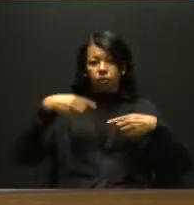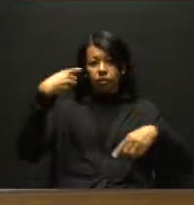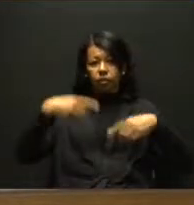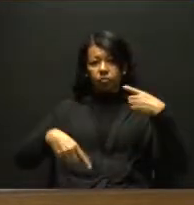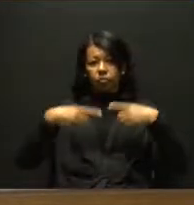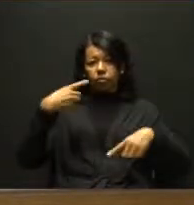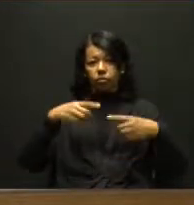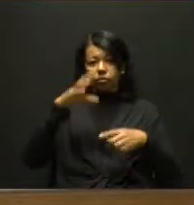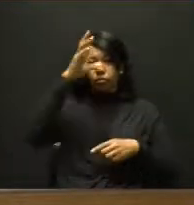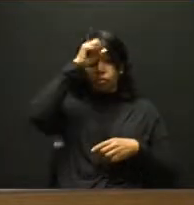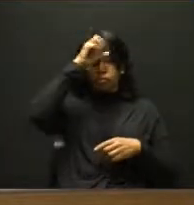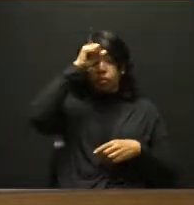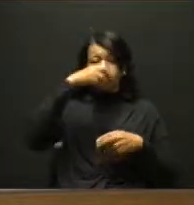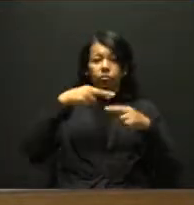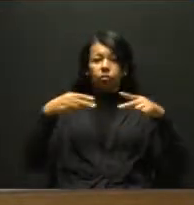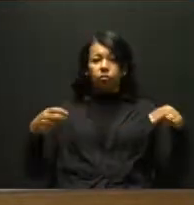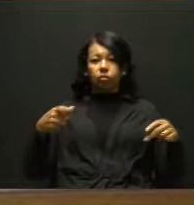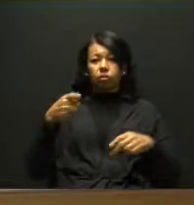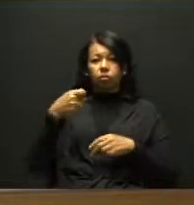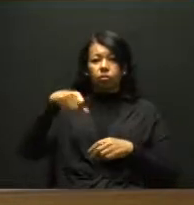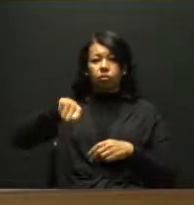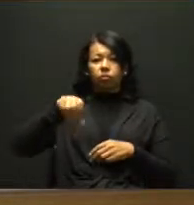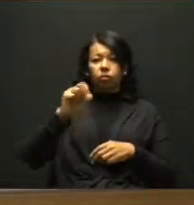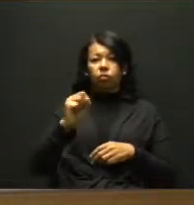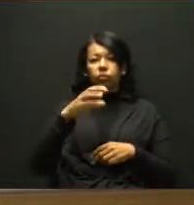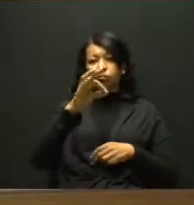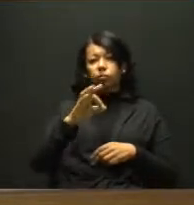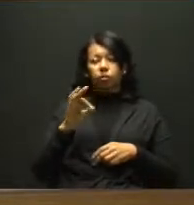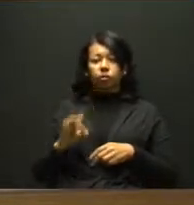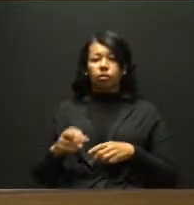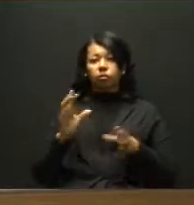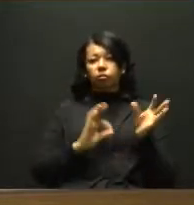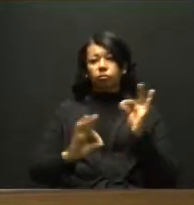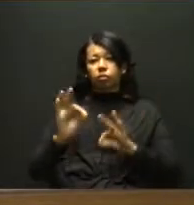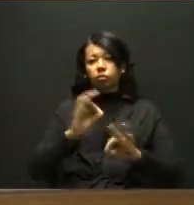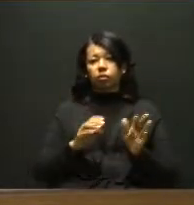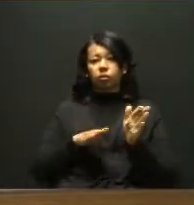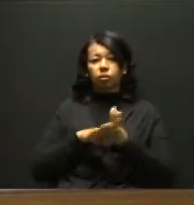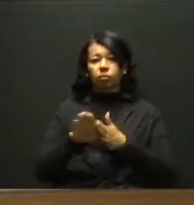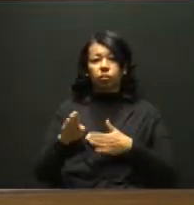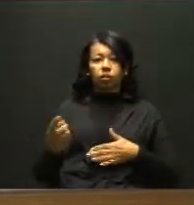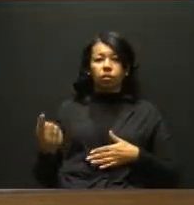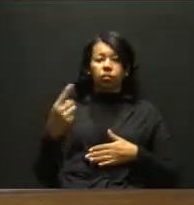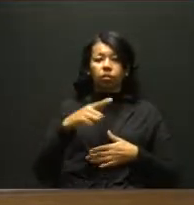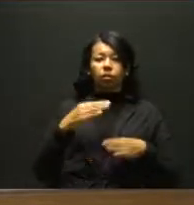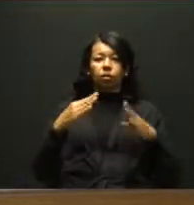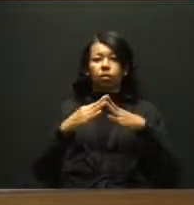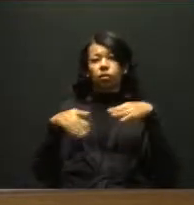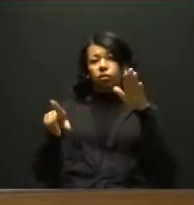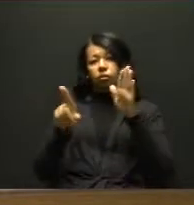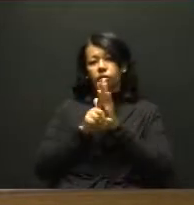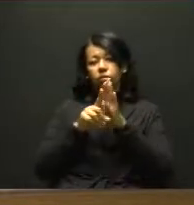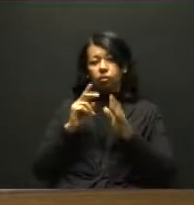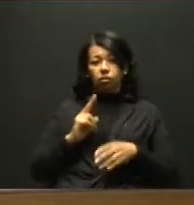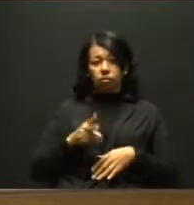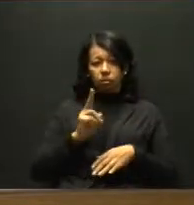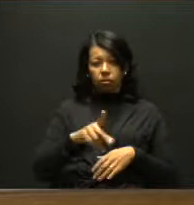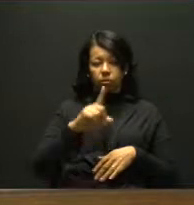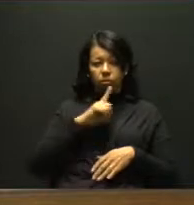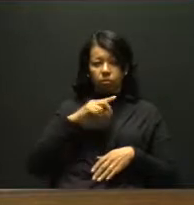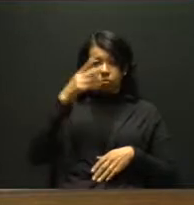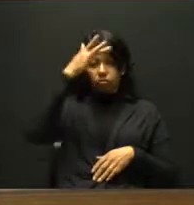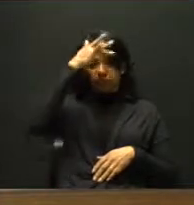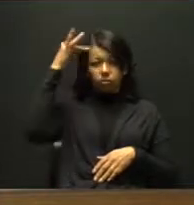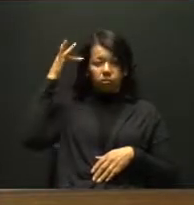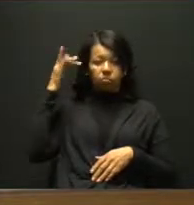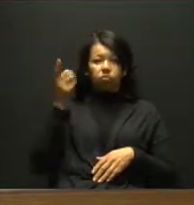é 98 por cento de todos os projetos que tramitam na casa de leis a que infelizmente tramitaram sempre tem alguém com interesse